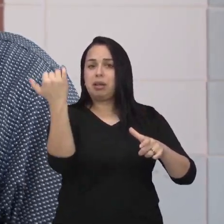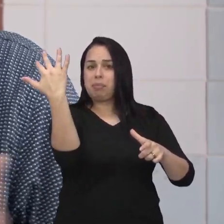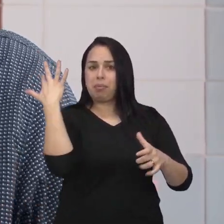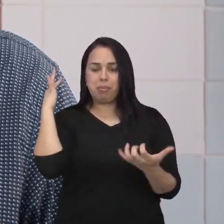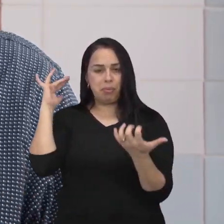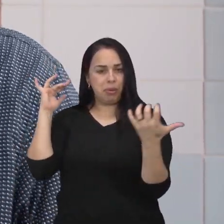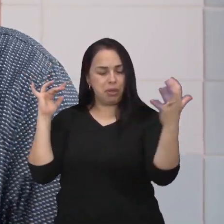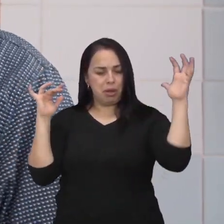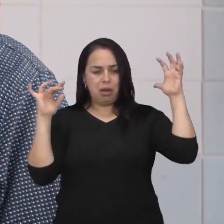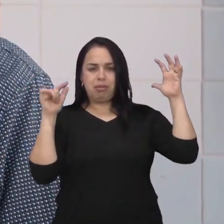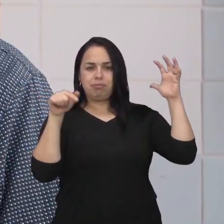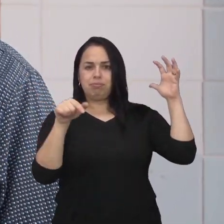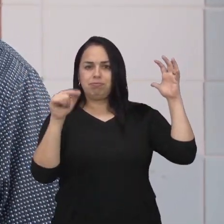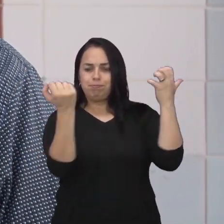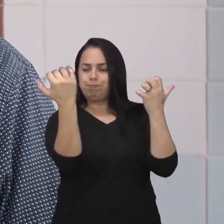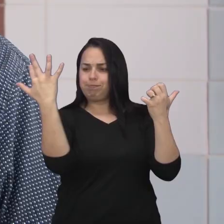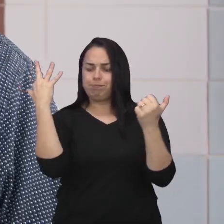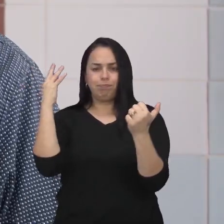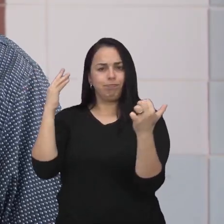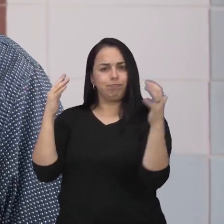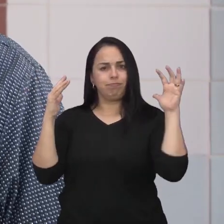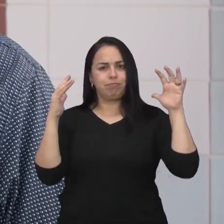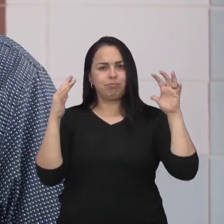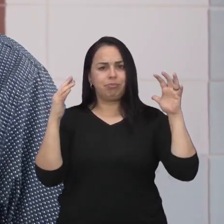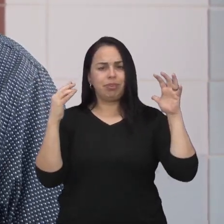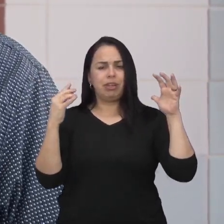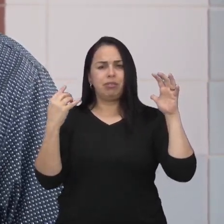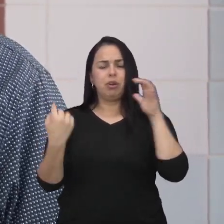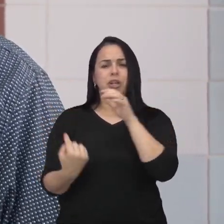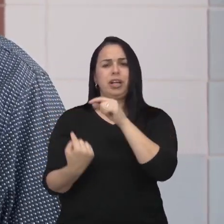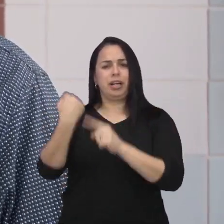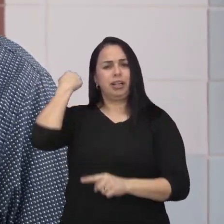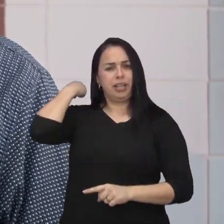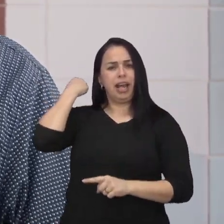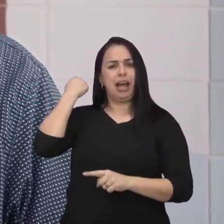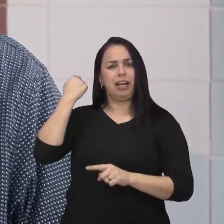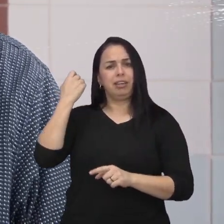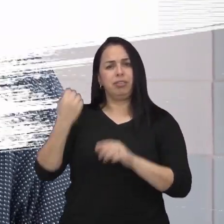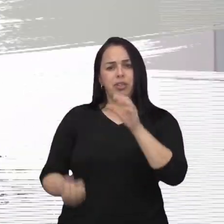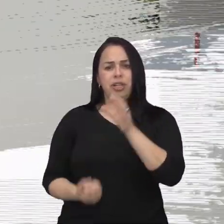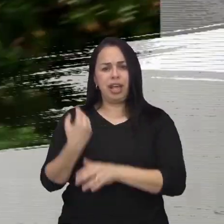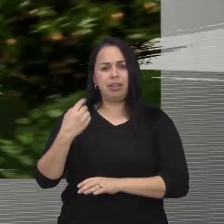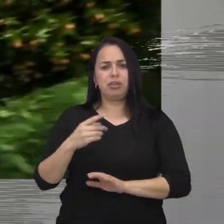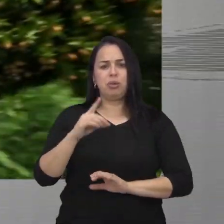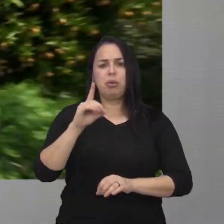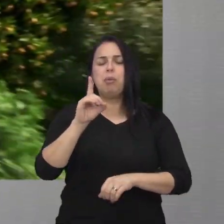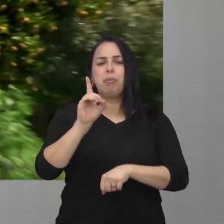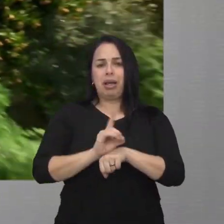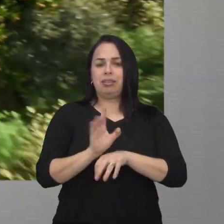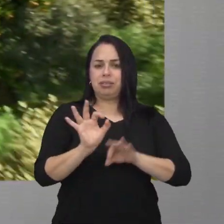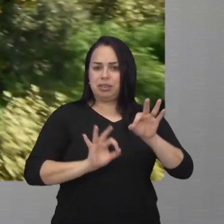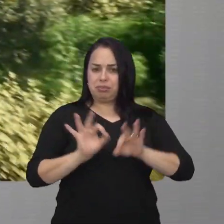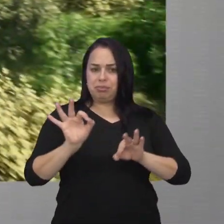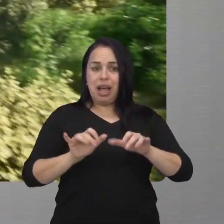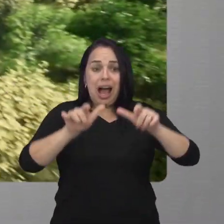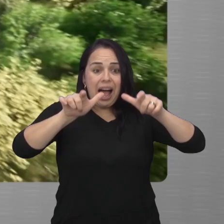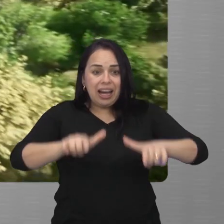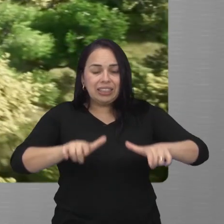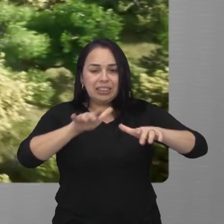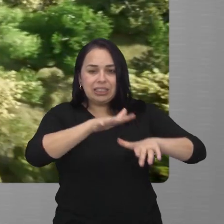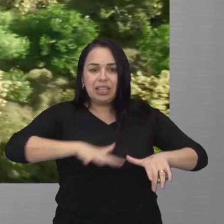que foi criada a partir do último plano diretor, de 2018, e ali já é